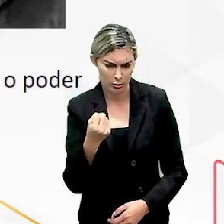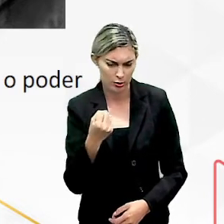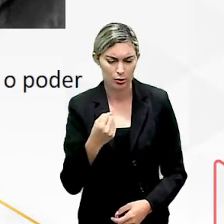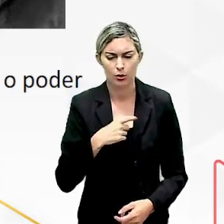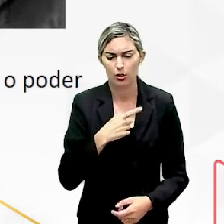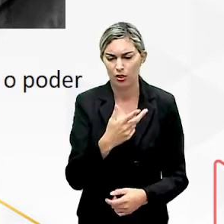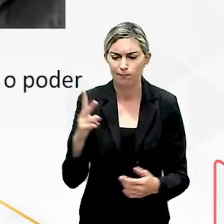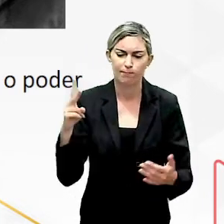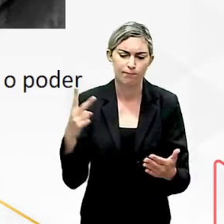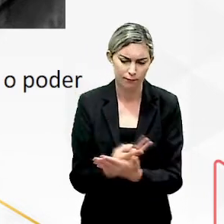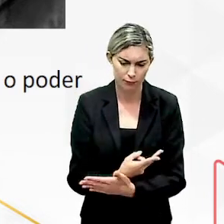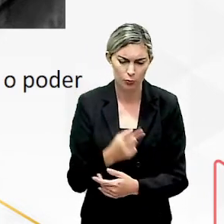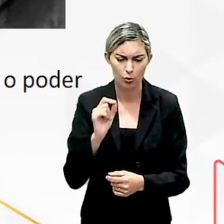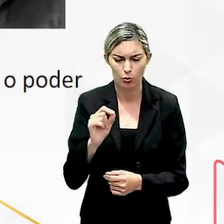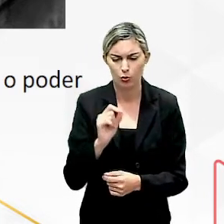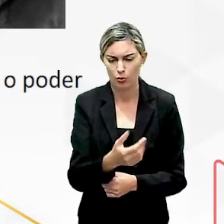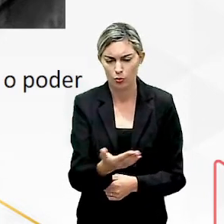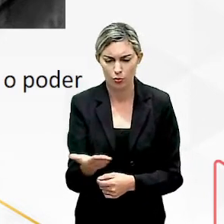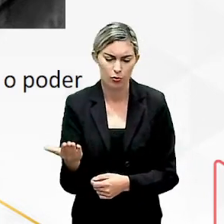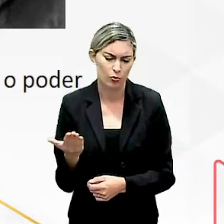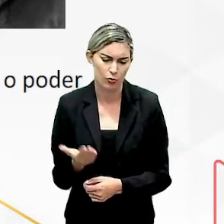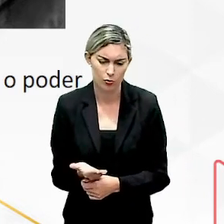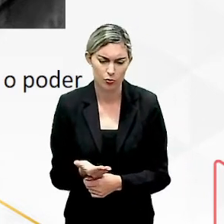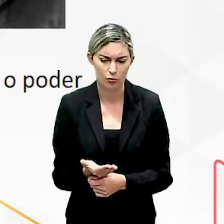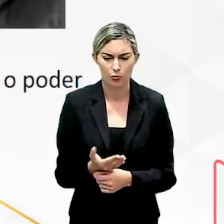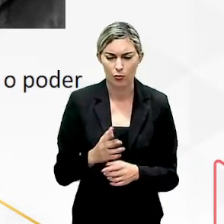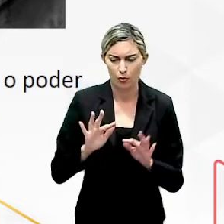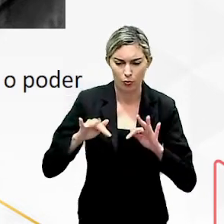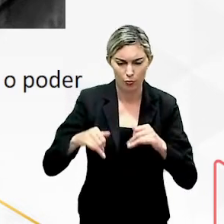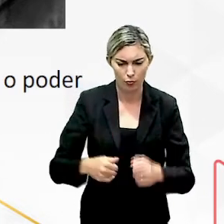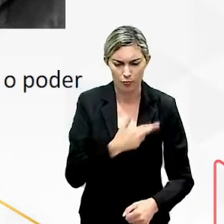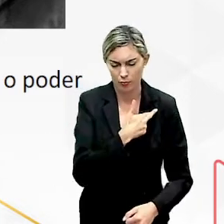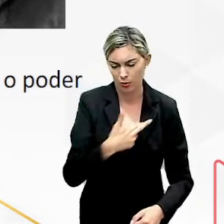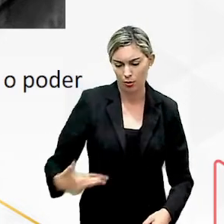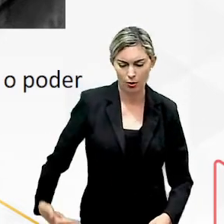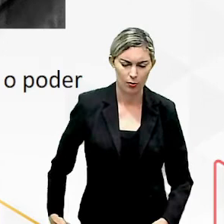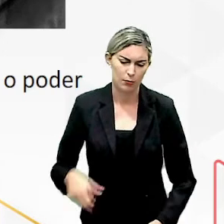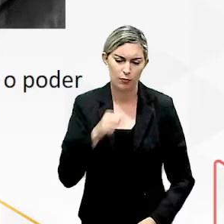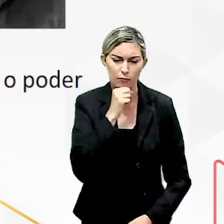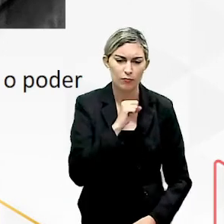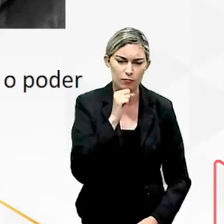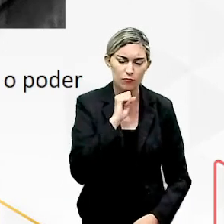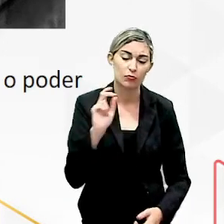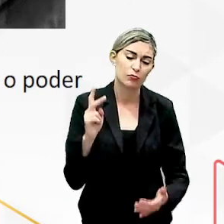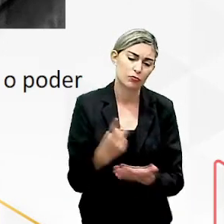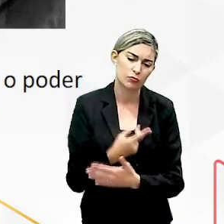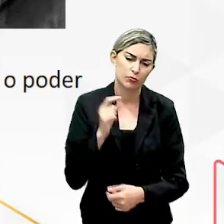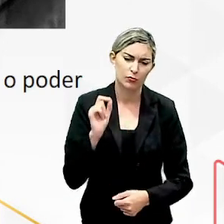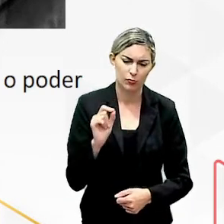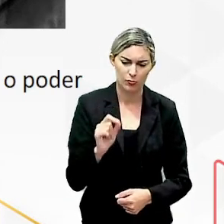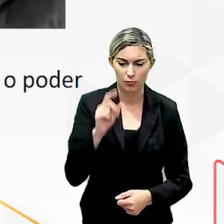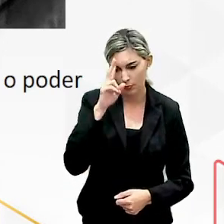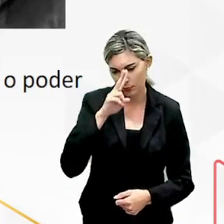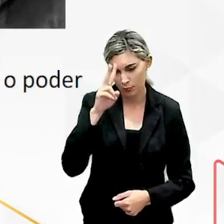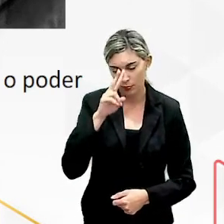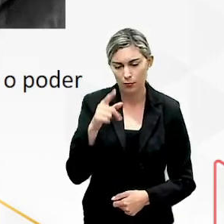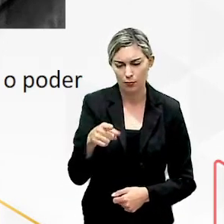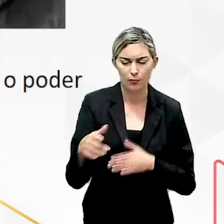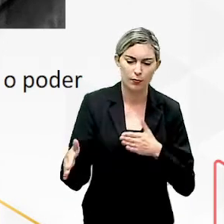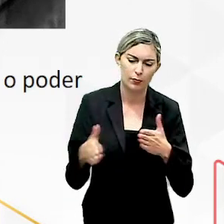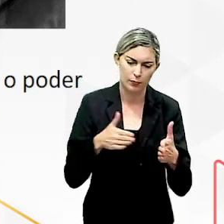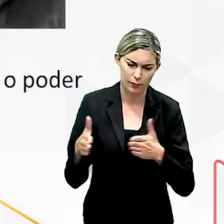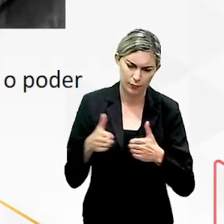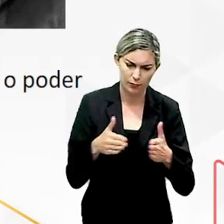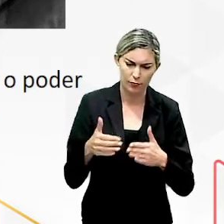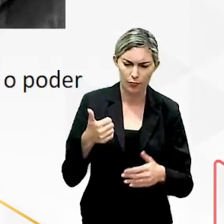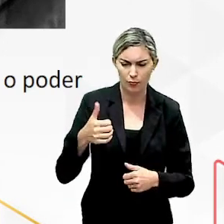grandes erros que serão fomentadores do fim dessa República Velha. Que grande erro é esse? Lembre-se que é no período de